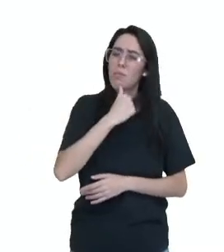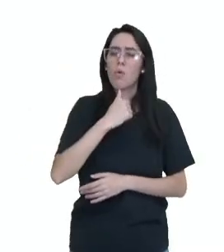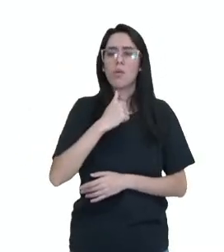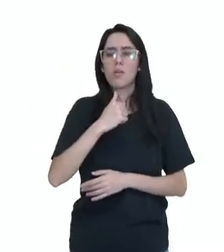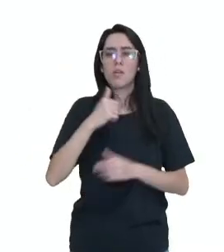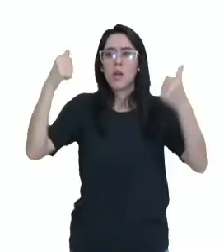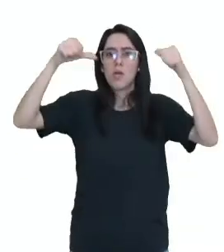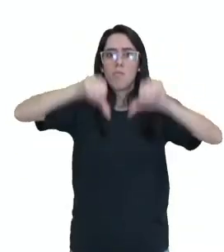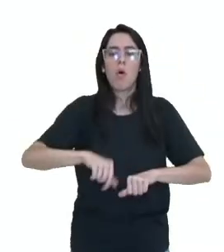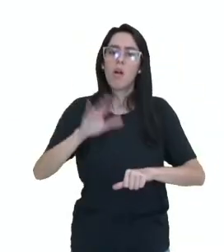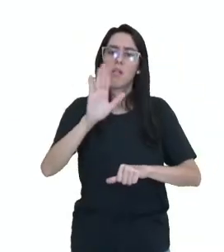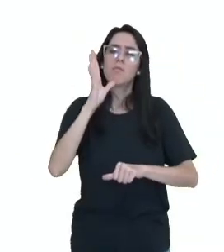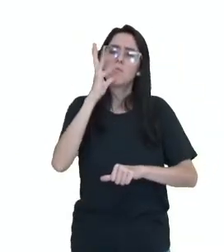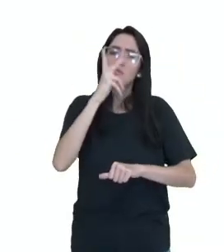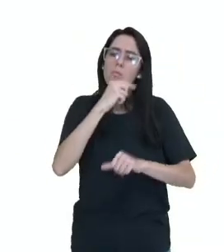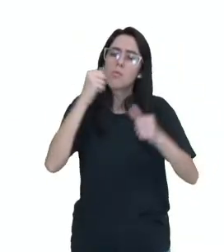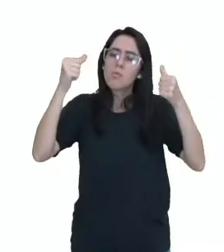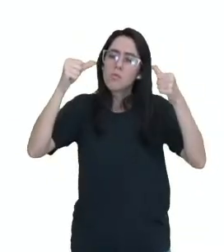não tem, né? Então,